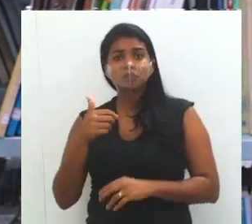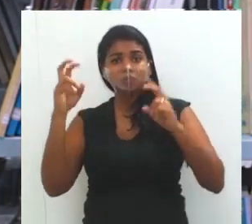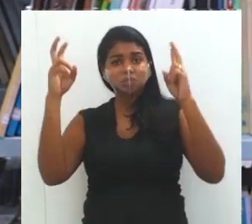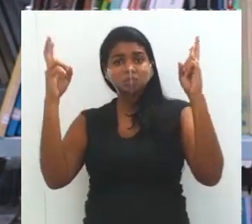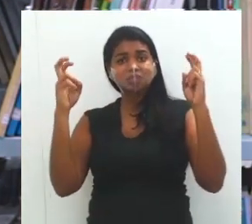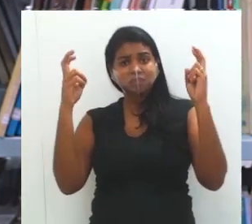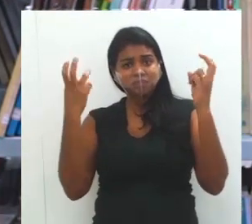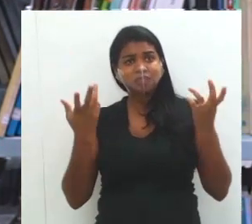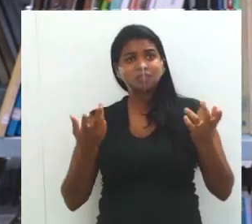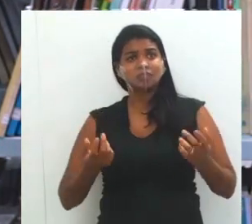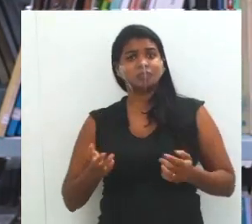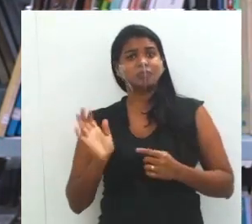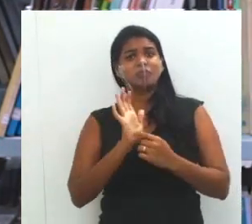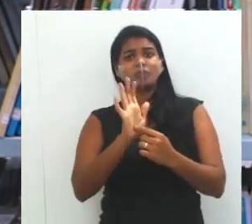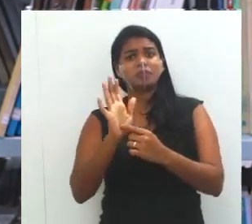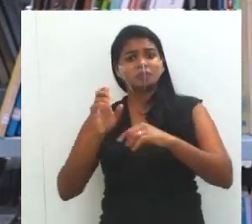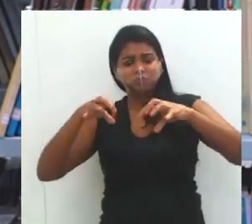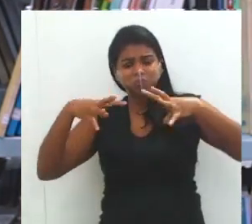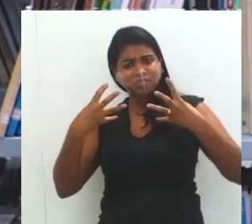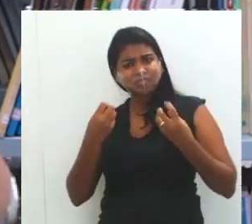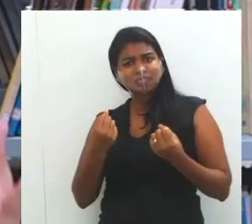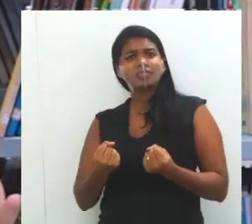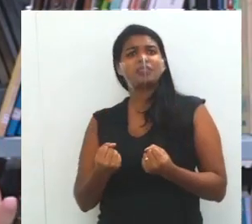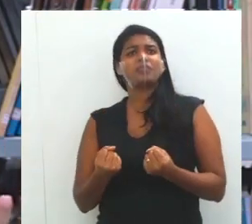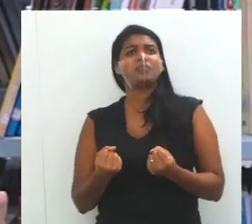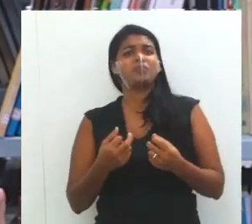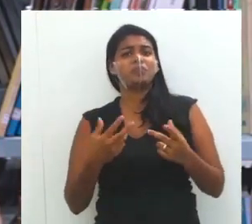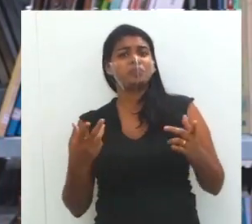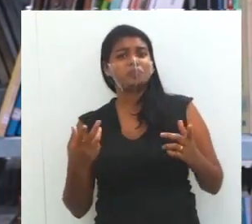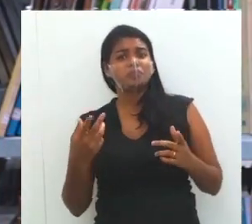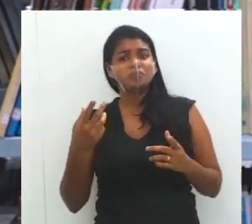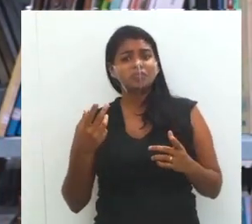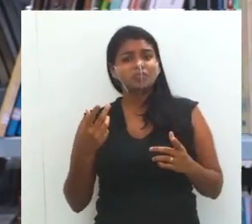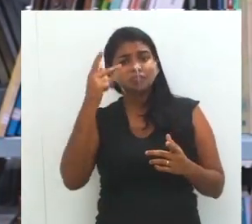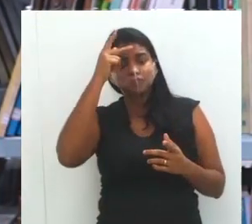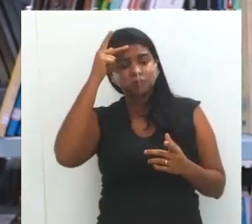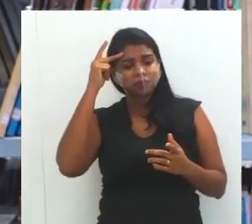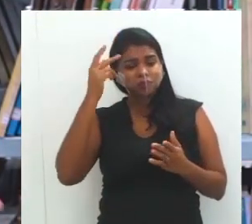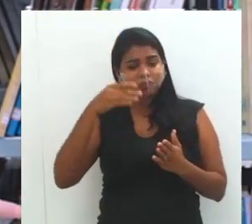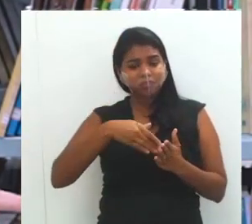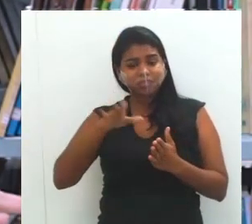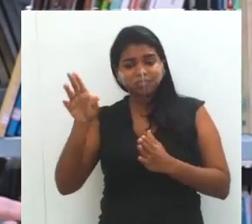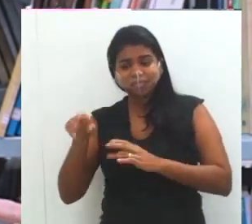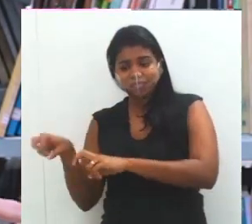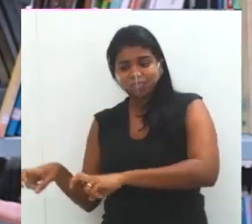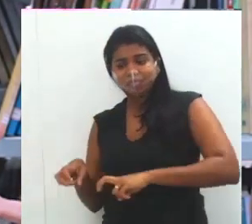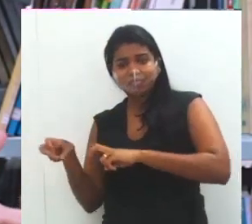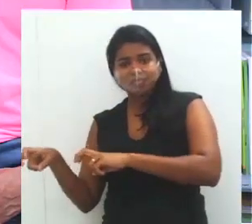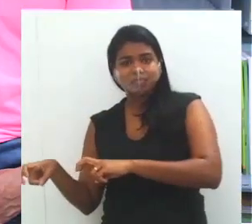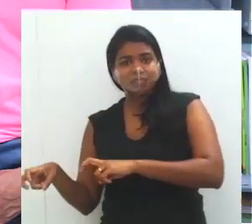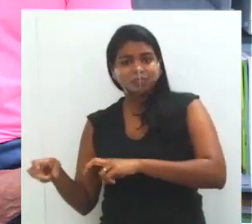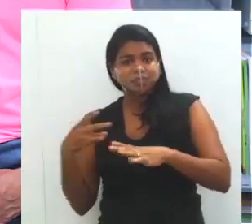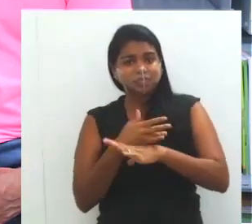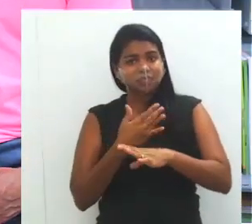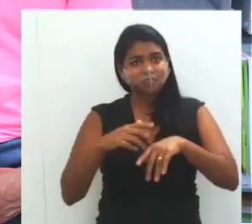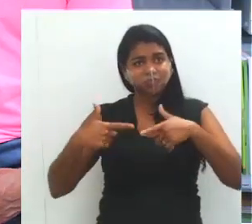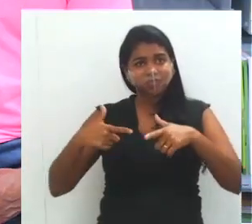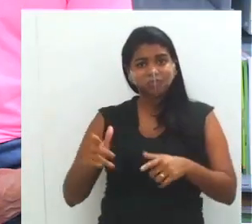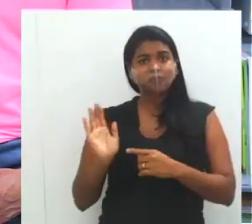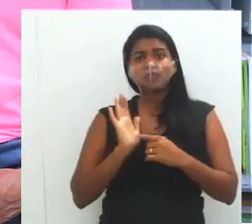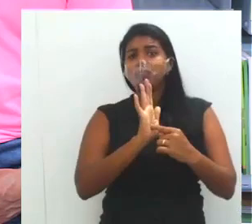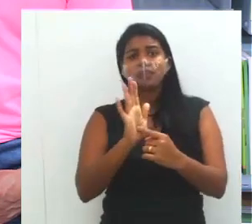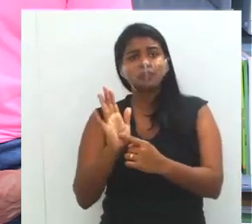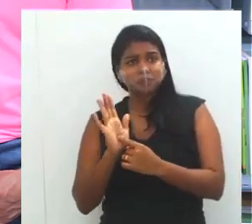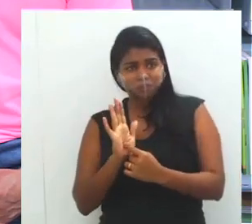nessa temática, é o Nordeste, é a seca, é o retirante, certo? Ele vai cantar a realidade do começo do século XX, é